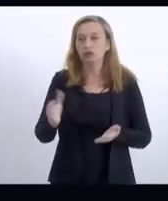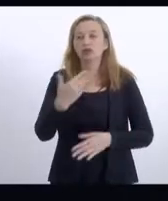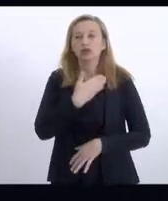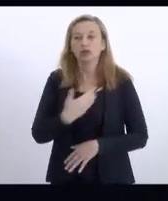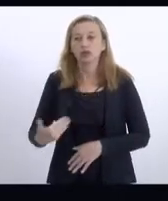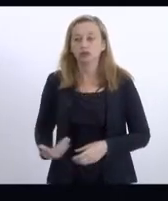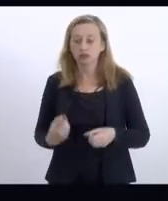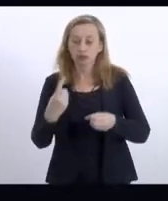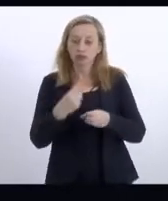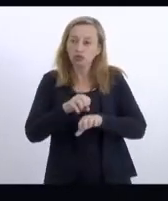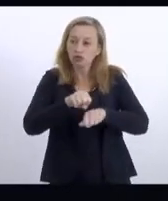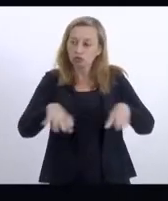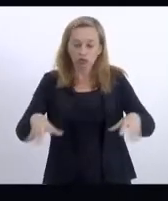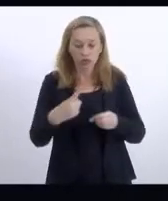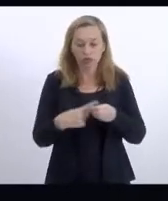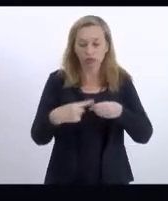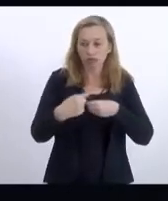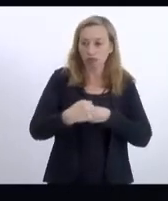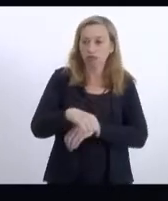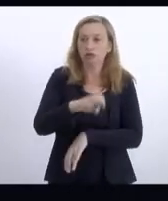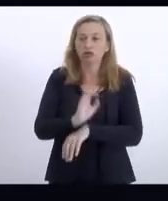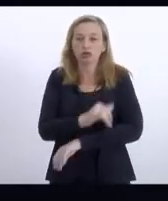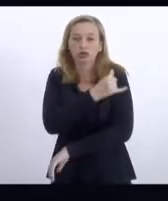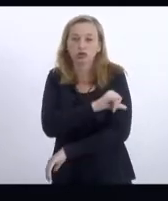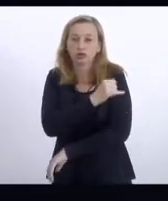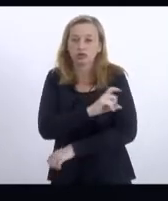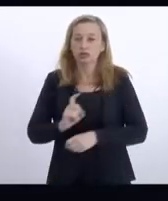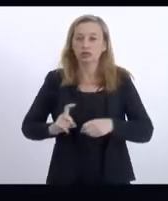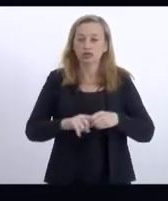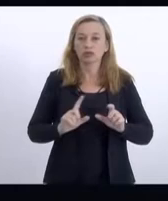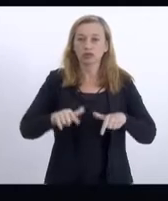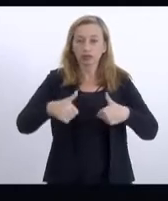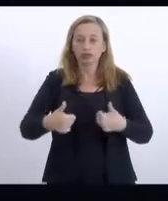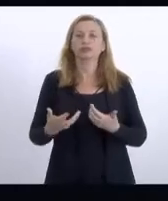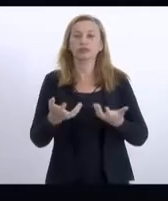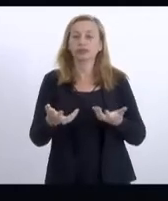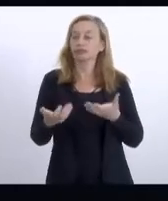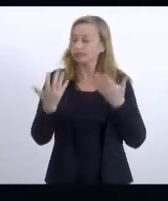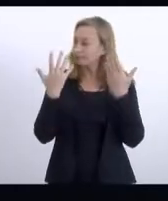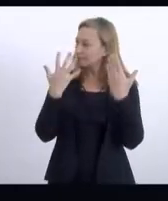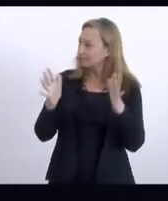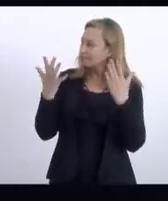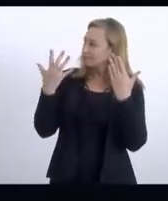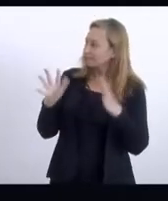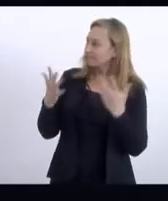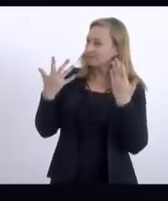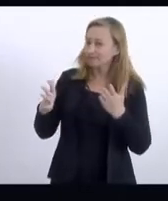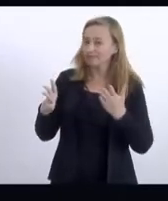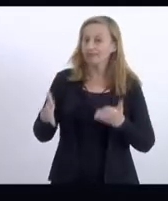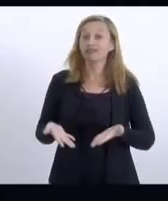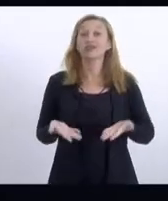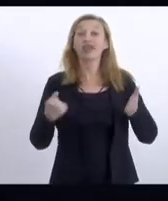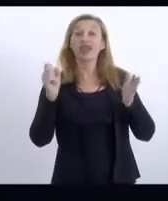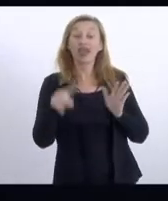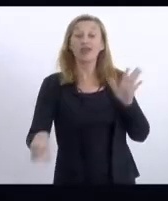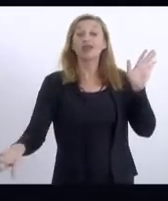os municípios no Estado do Rio de Janeiro, onde os consórcios atuam. Então, eu queria uma salva de palmas, que essa é uma